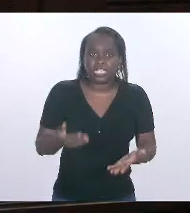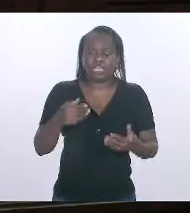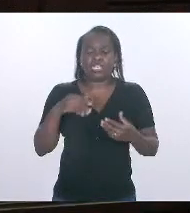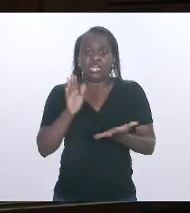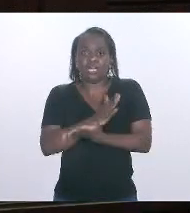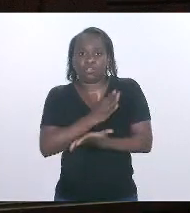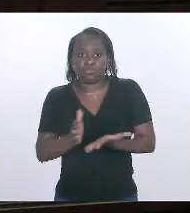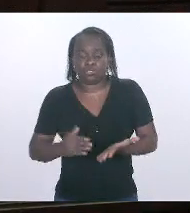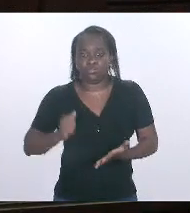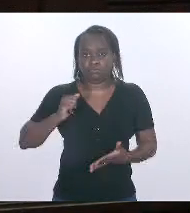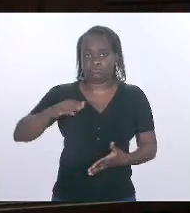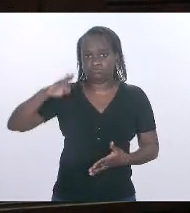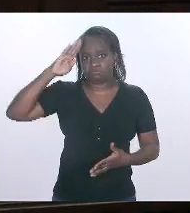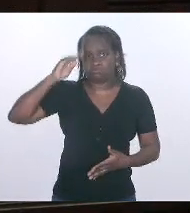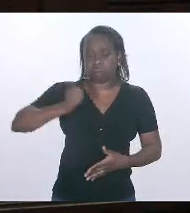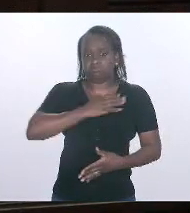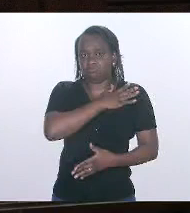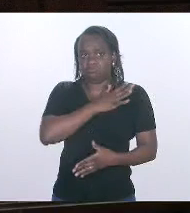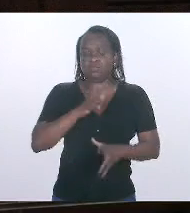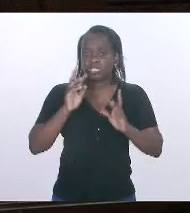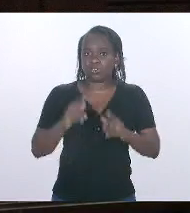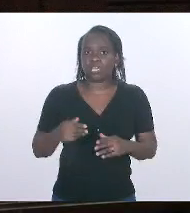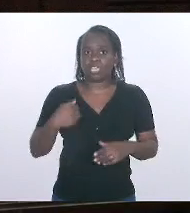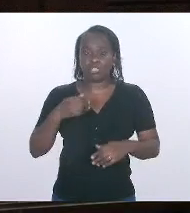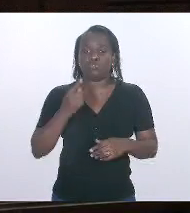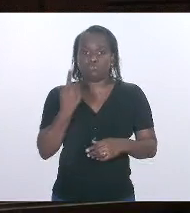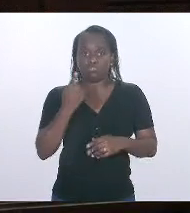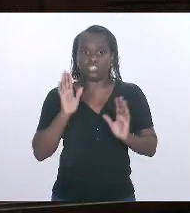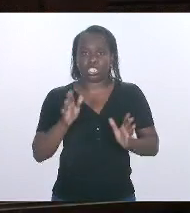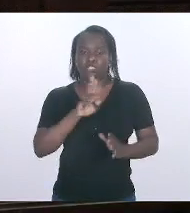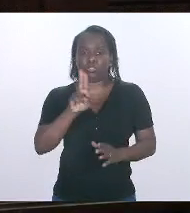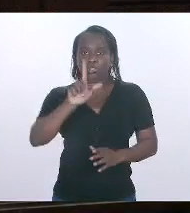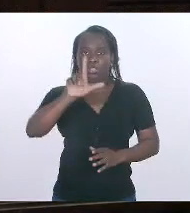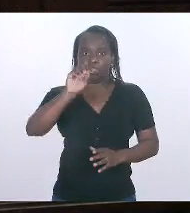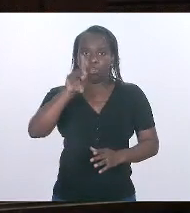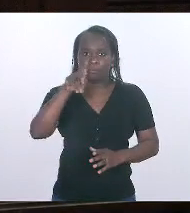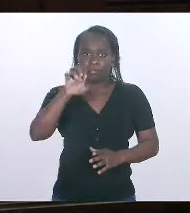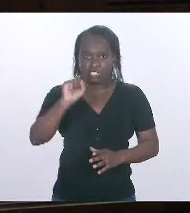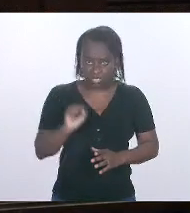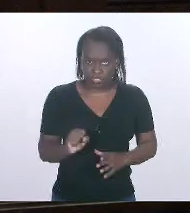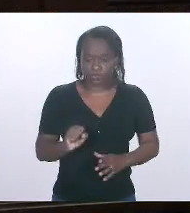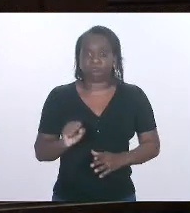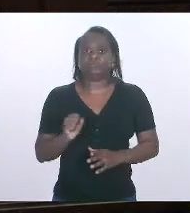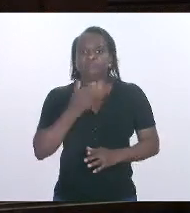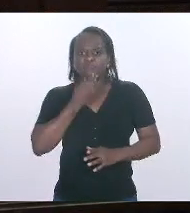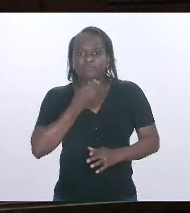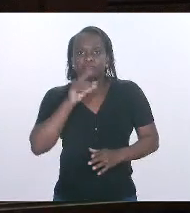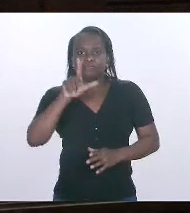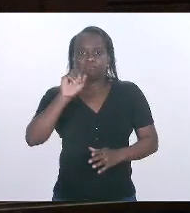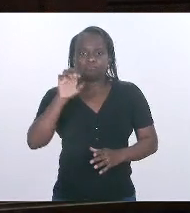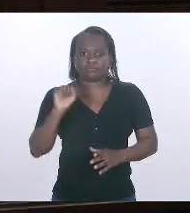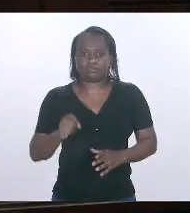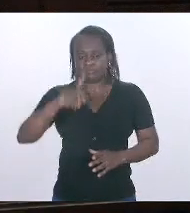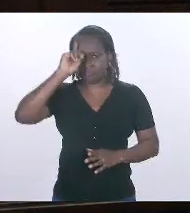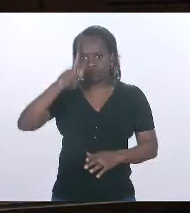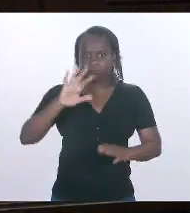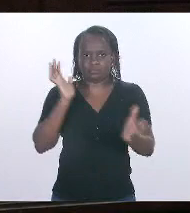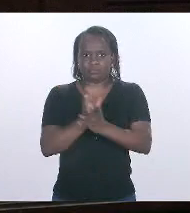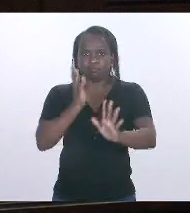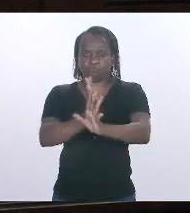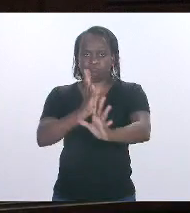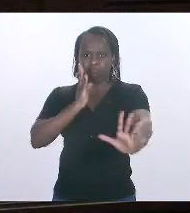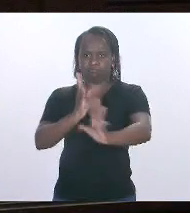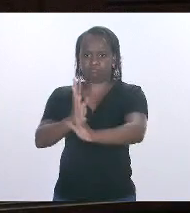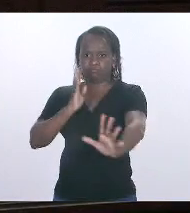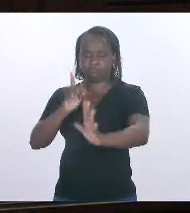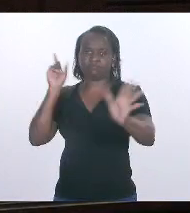alguns comandantes, como eu passei por um, chamado Lopes, Coronel Lopes, que botava a sua tropa em forma